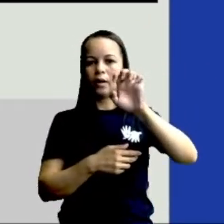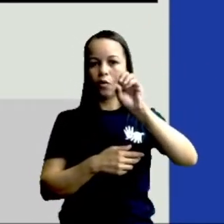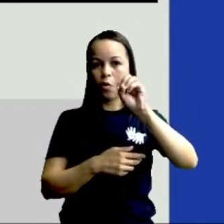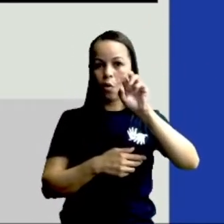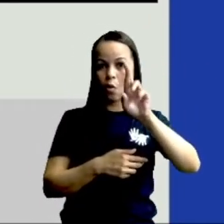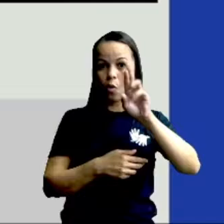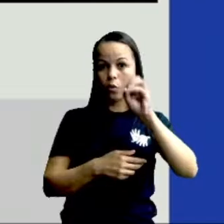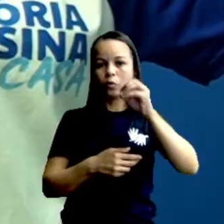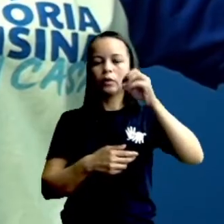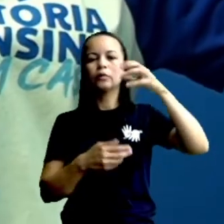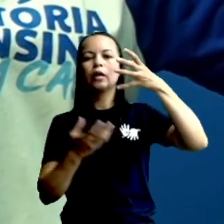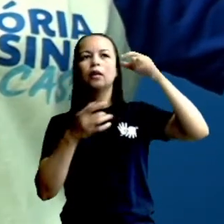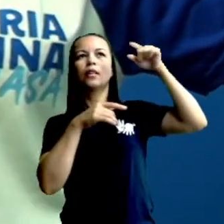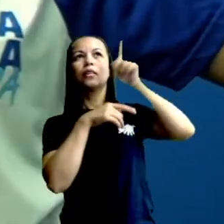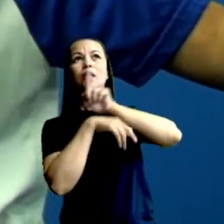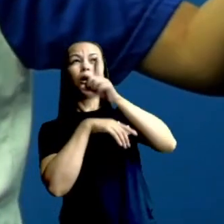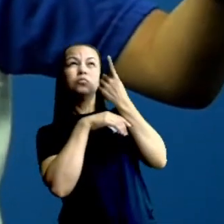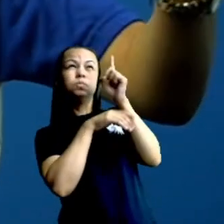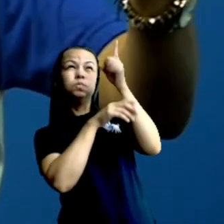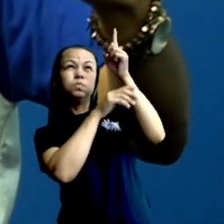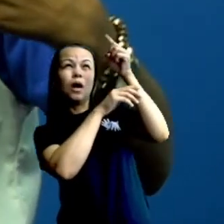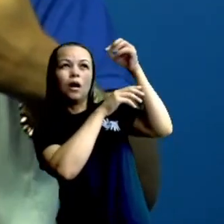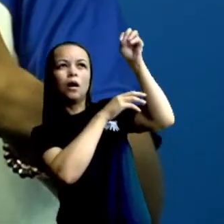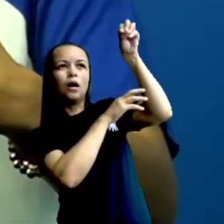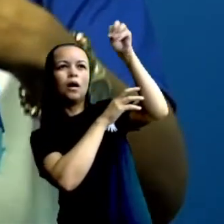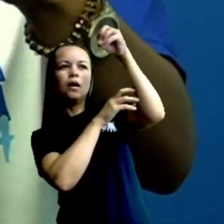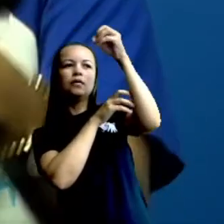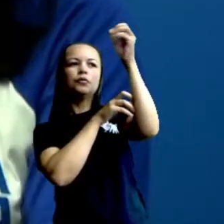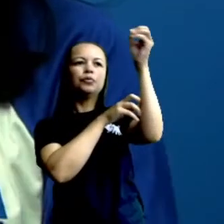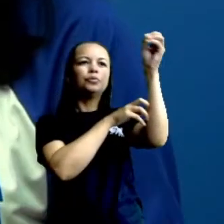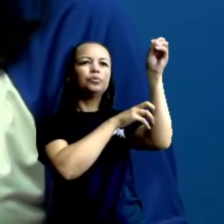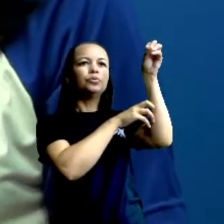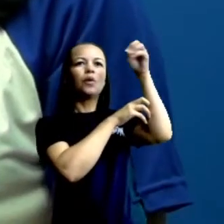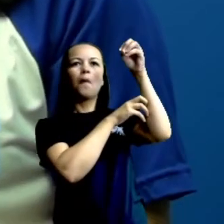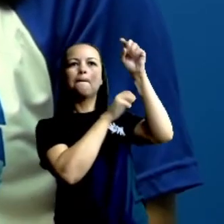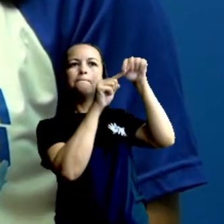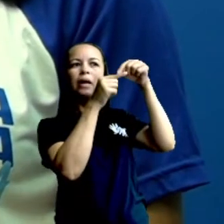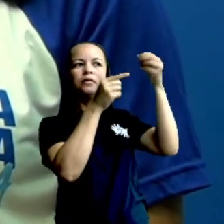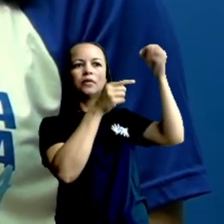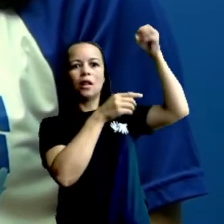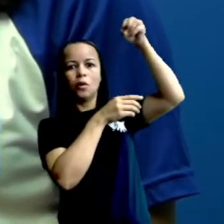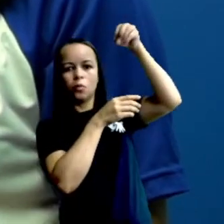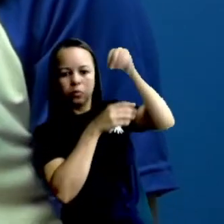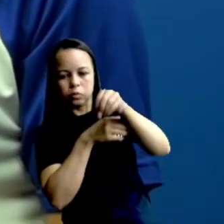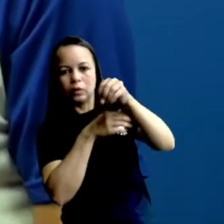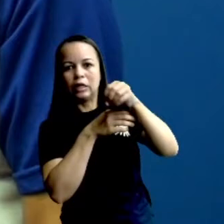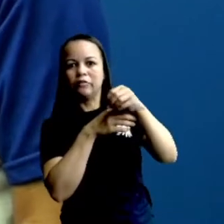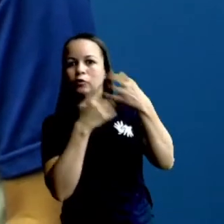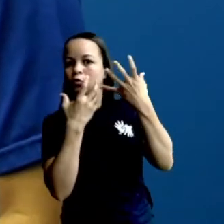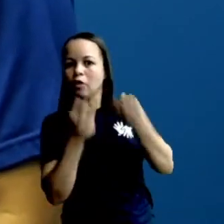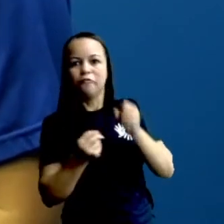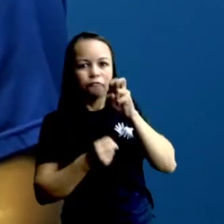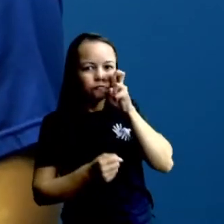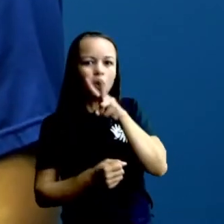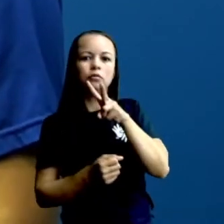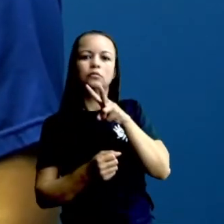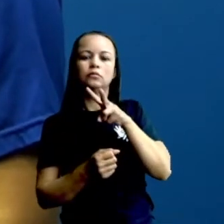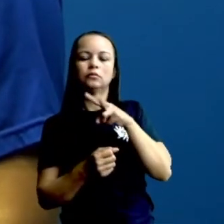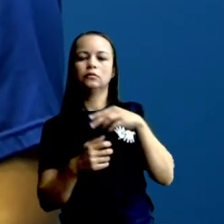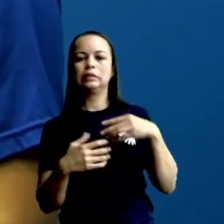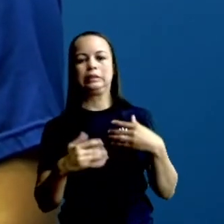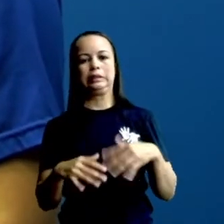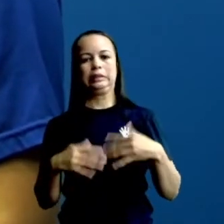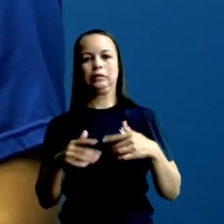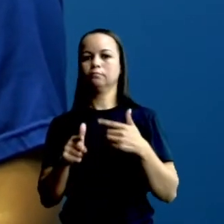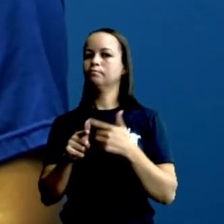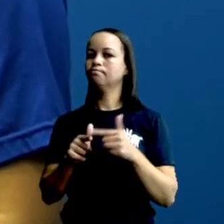Porque ele está lá em órbita, fora do planeta. Mas se ele entra na atmosfera da Terra, ele vai cair. Ele vem com toda a força. Olha